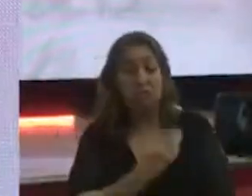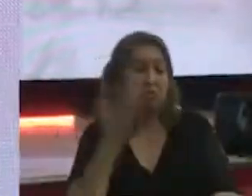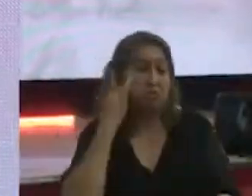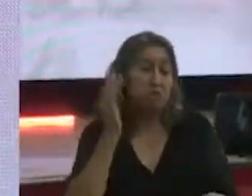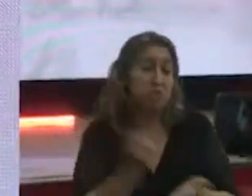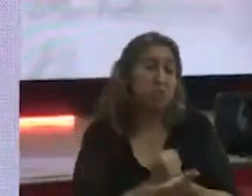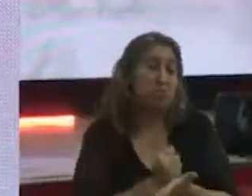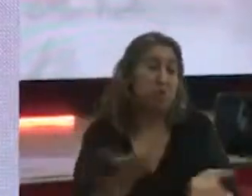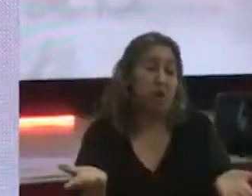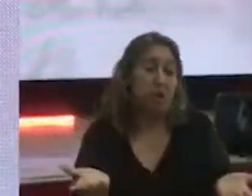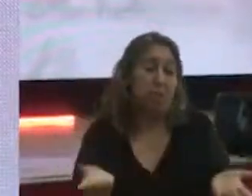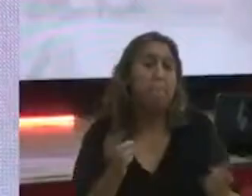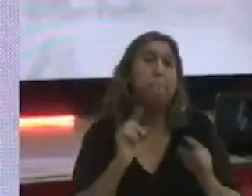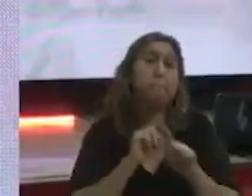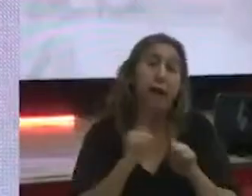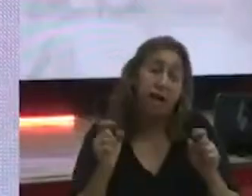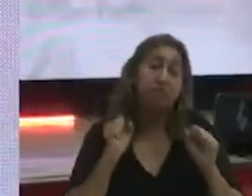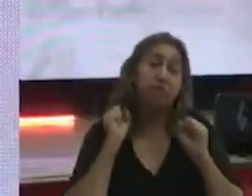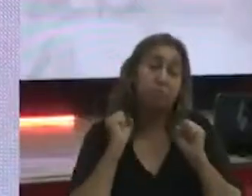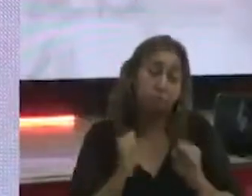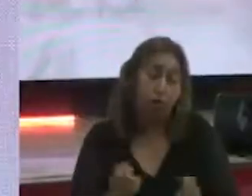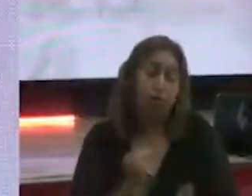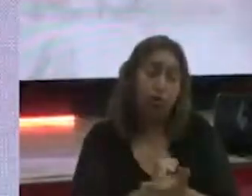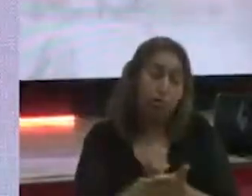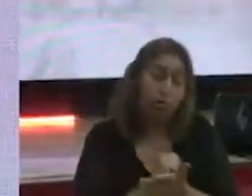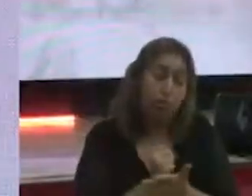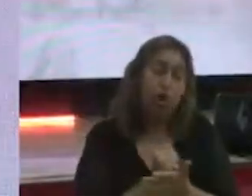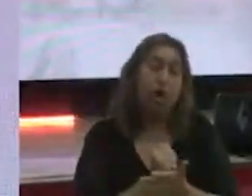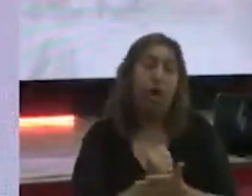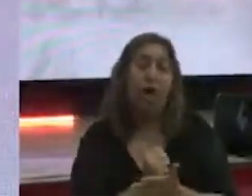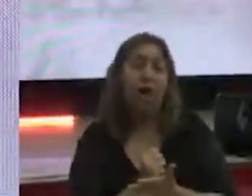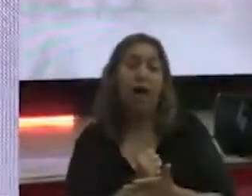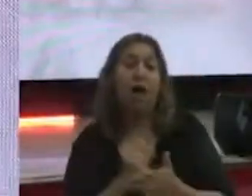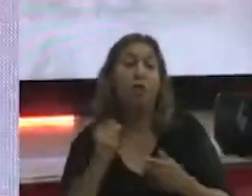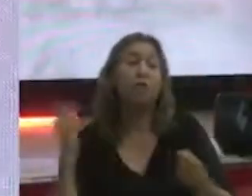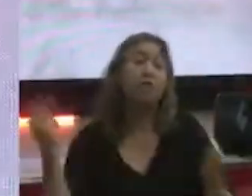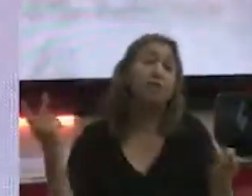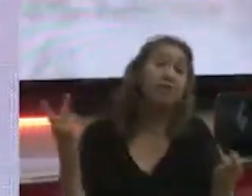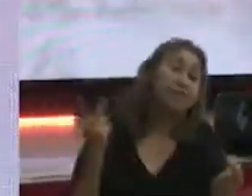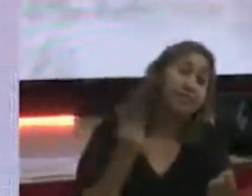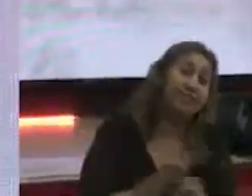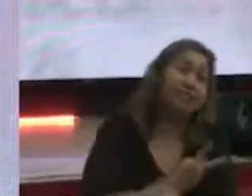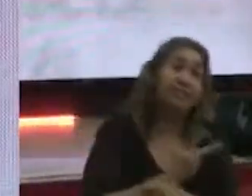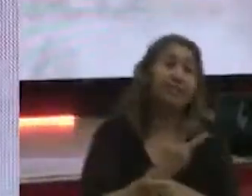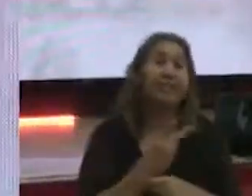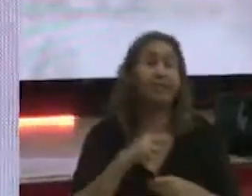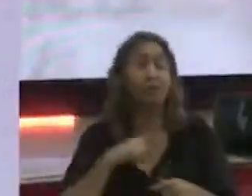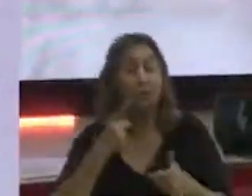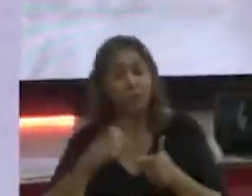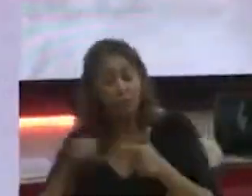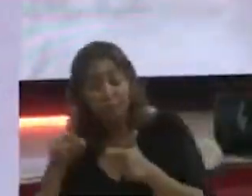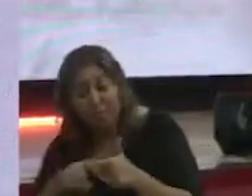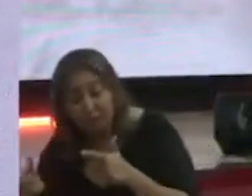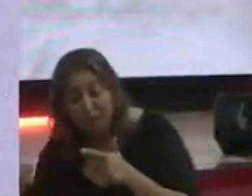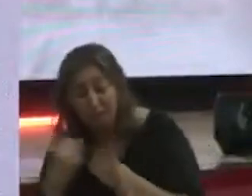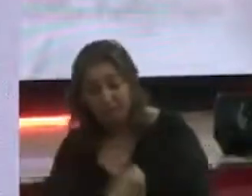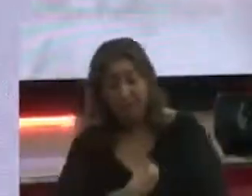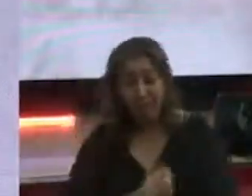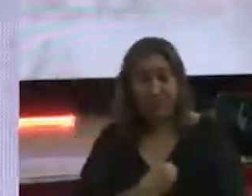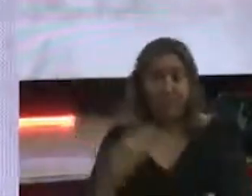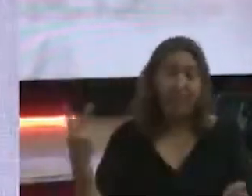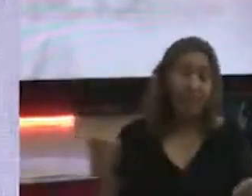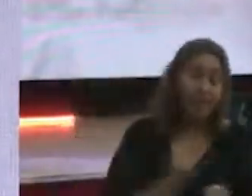controlar a reação que você vai ter aos problemas da vida e quem é cheio do espírito santo não